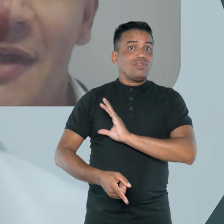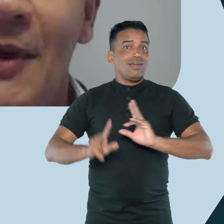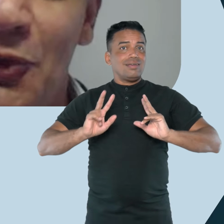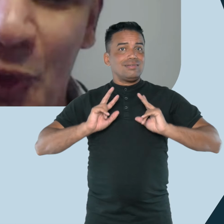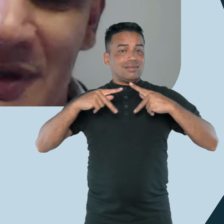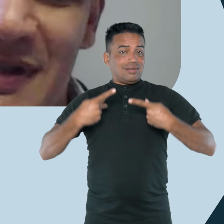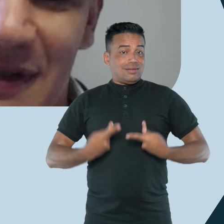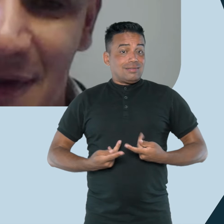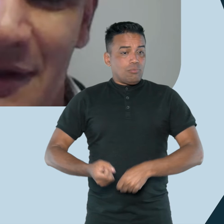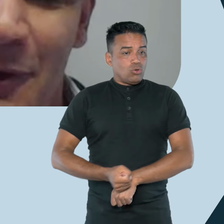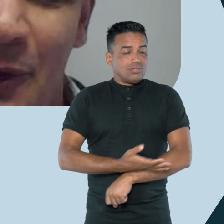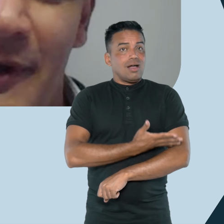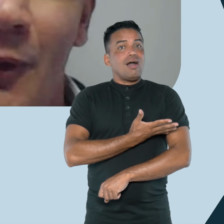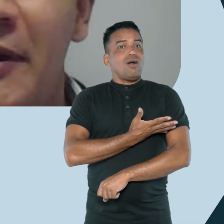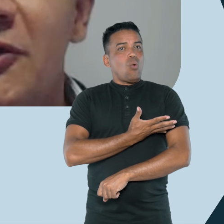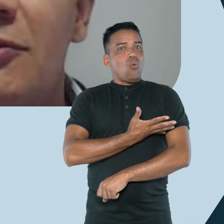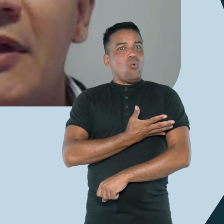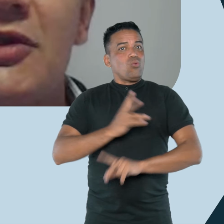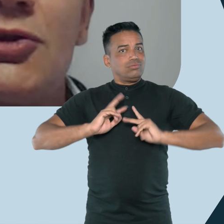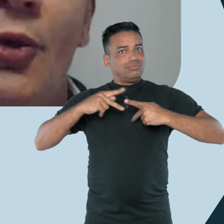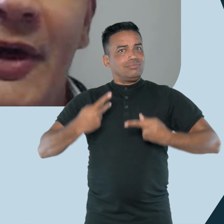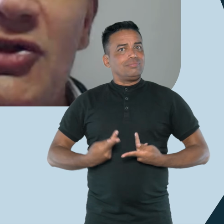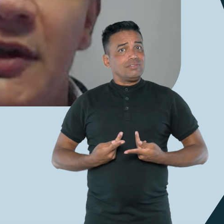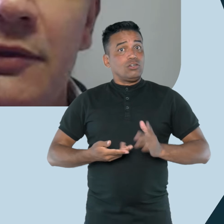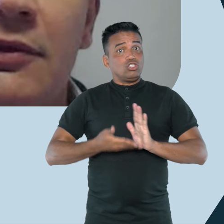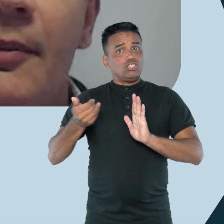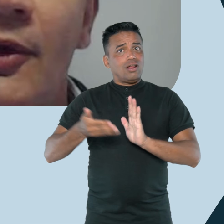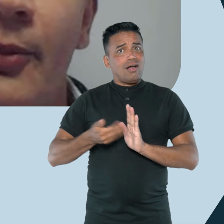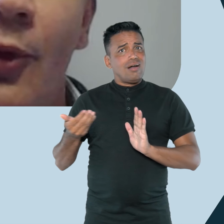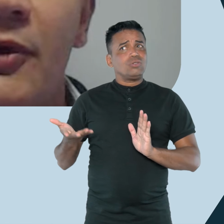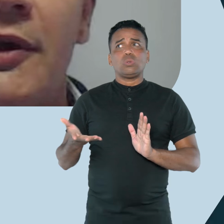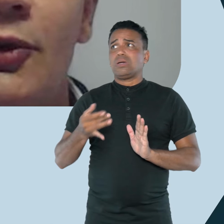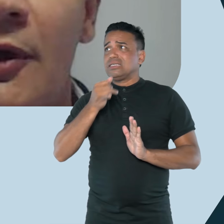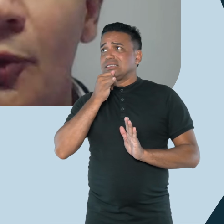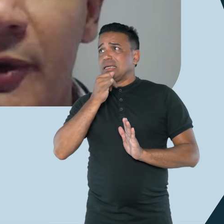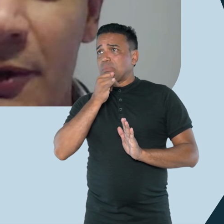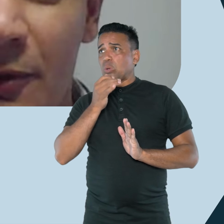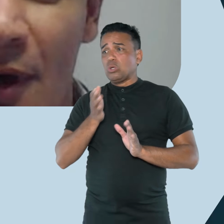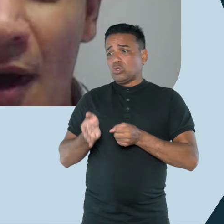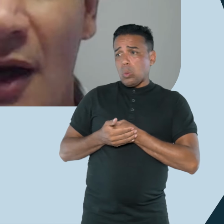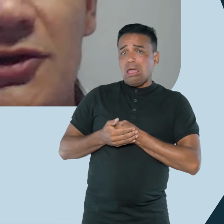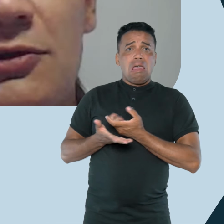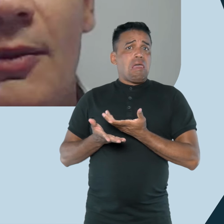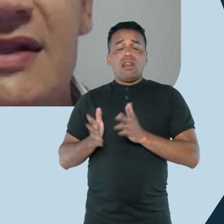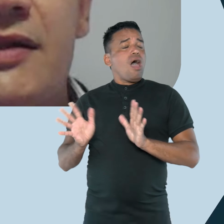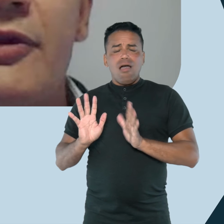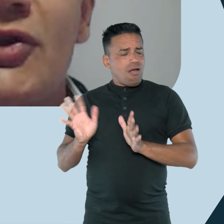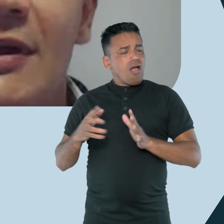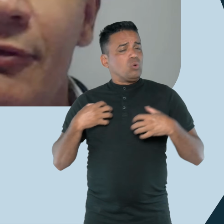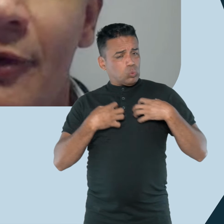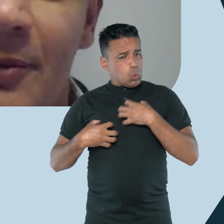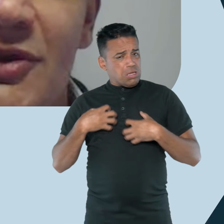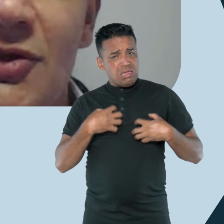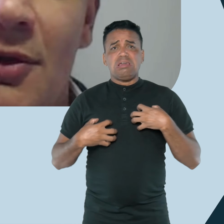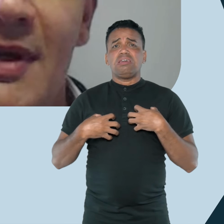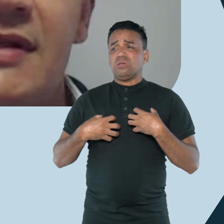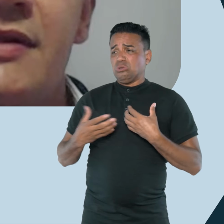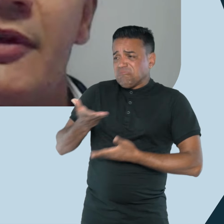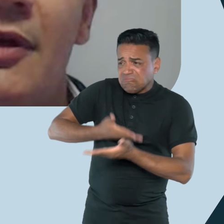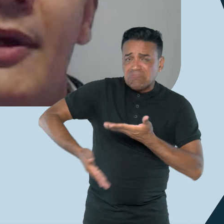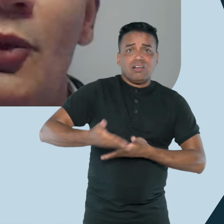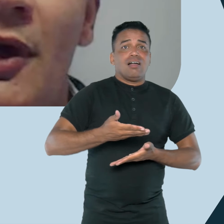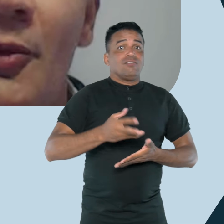essas armaduras, entendeu? E eu acredito que a gente compartilhando também um pouco daquilo que é doído, a gente começa a se ver de outra forma, a gente